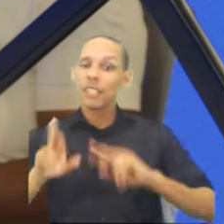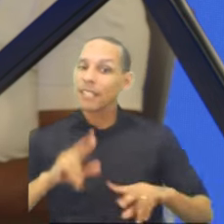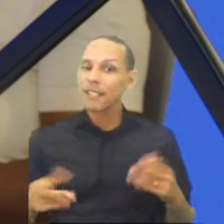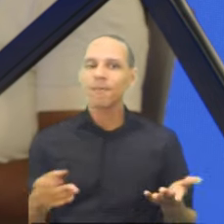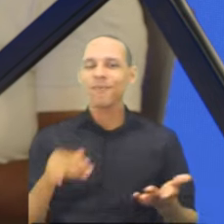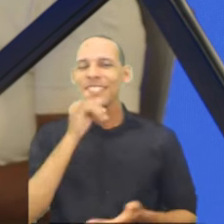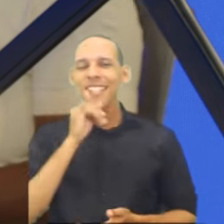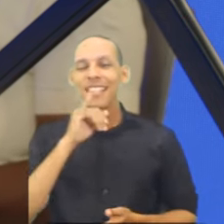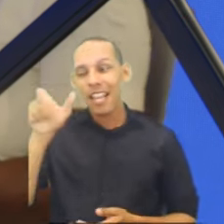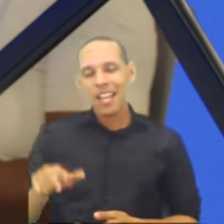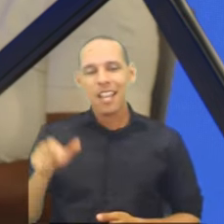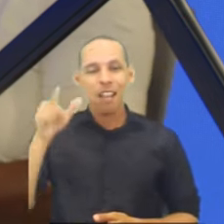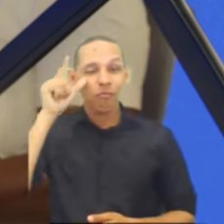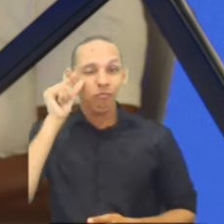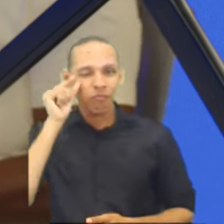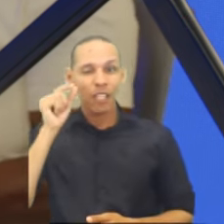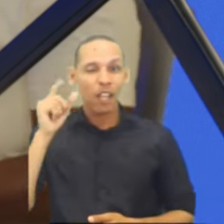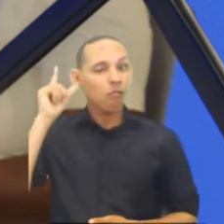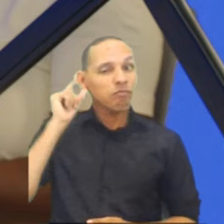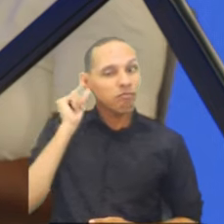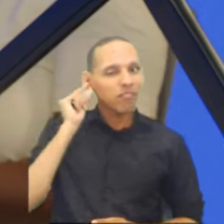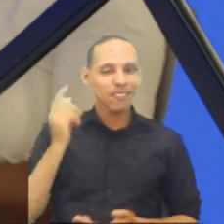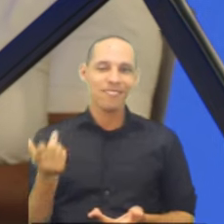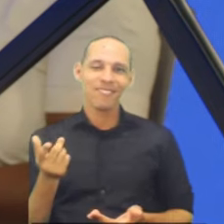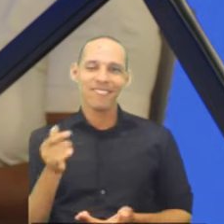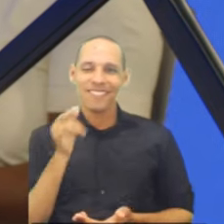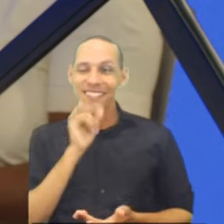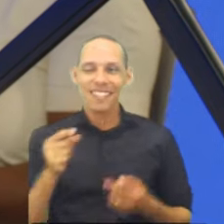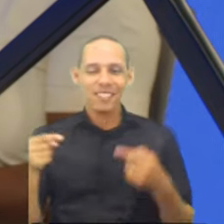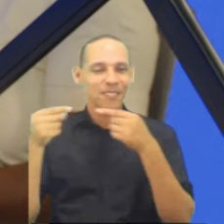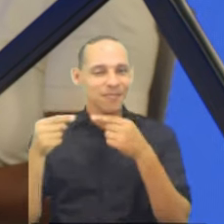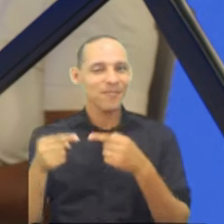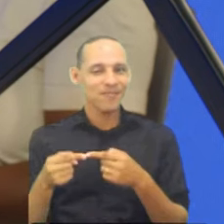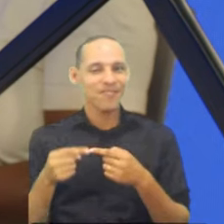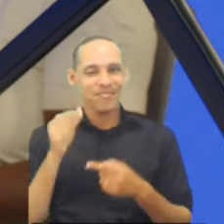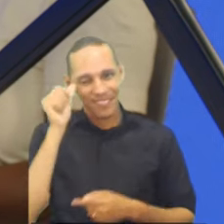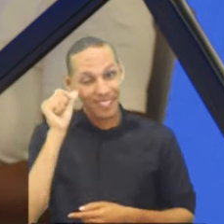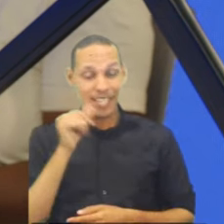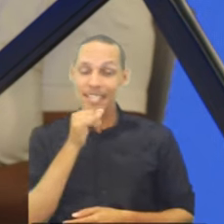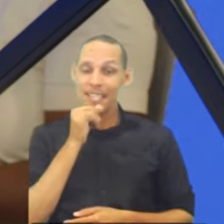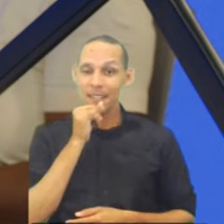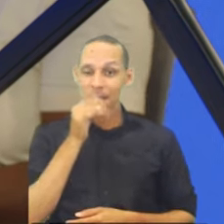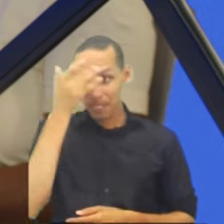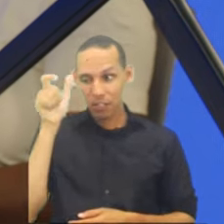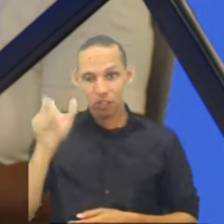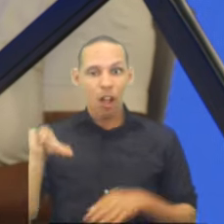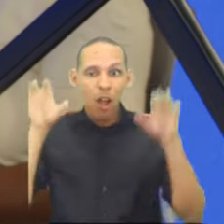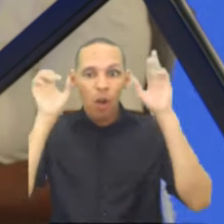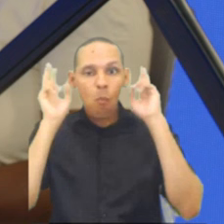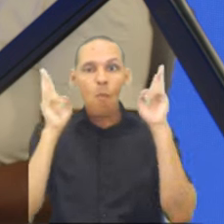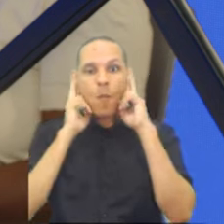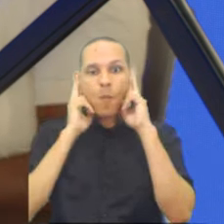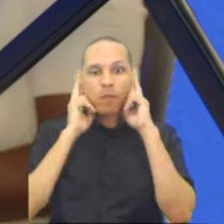diferenciado num teste pra pessoa de baixa visão pessoa que tem baixa audição por exemplo pessoa que tem